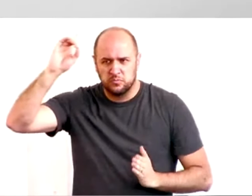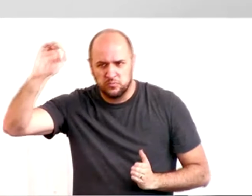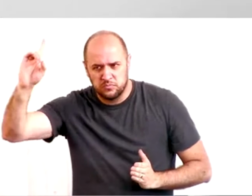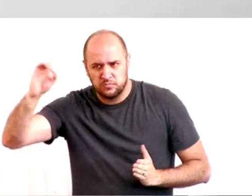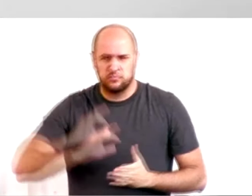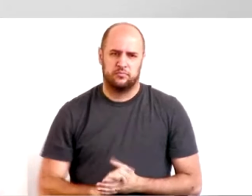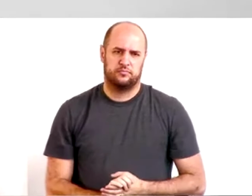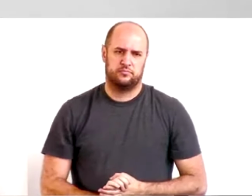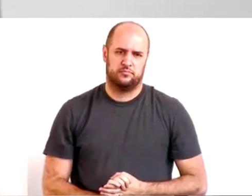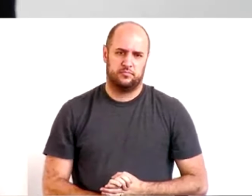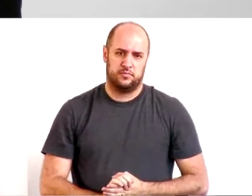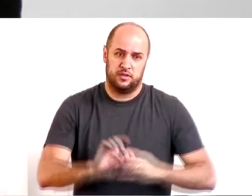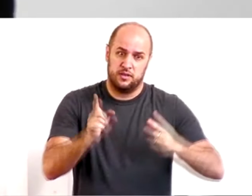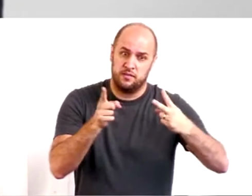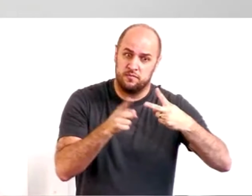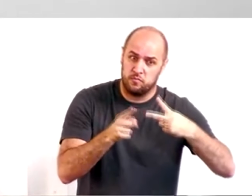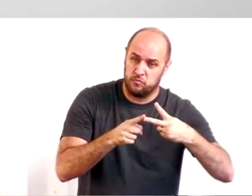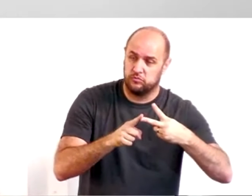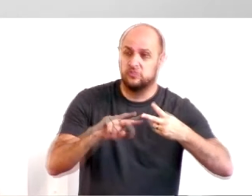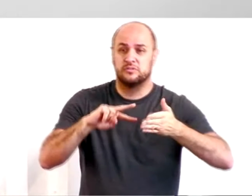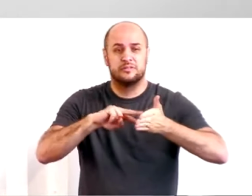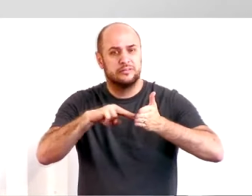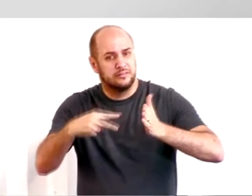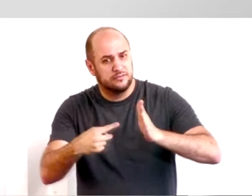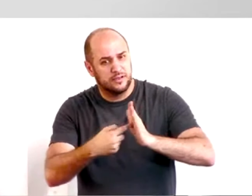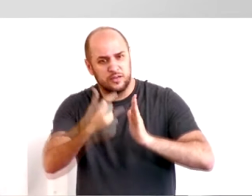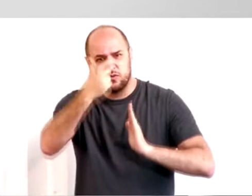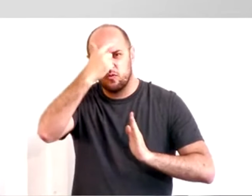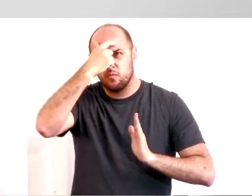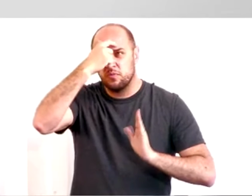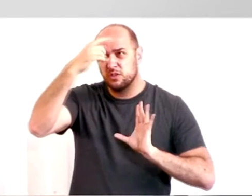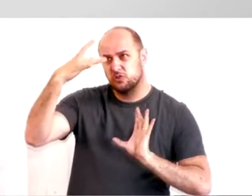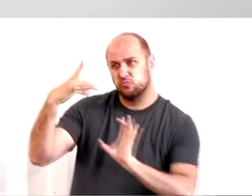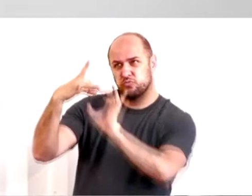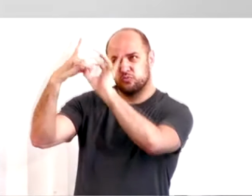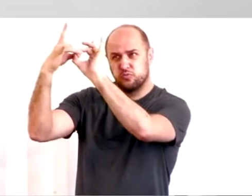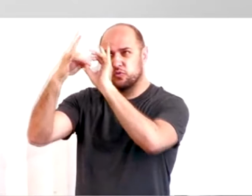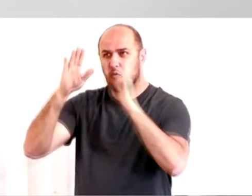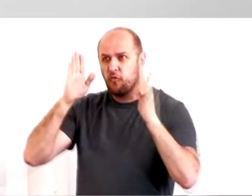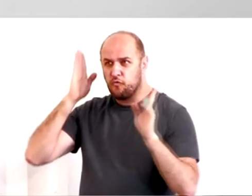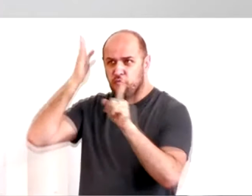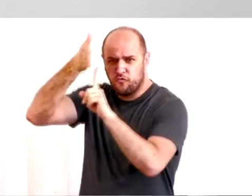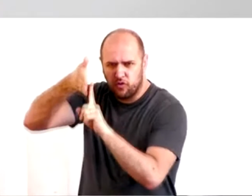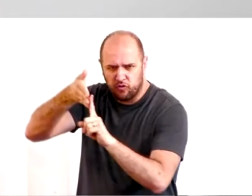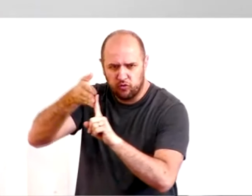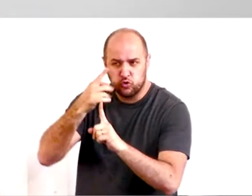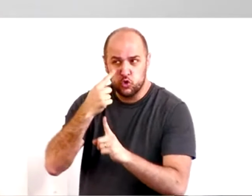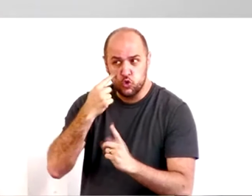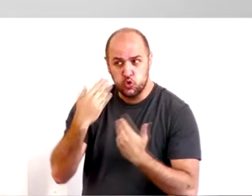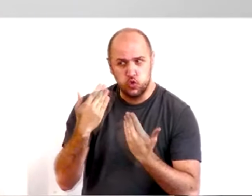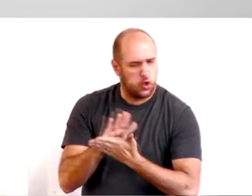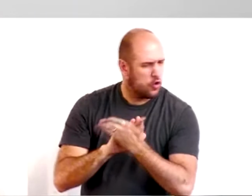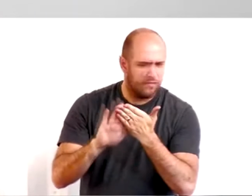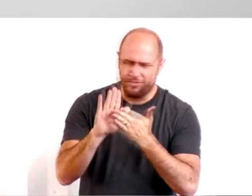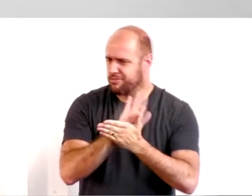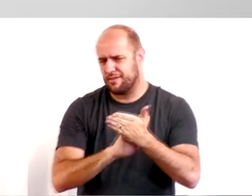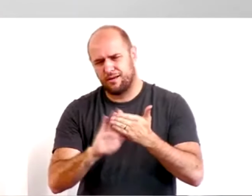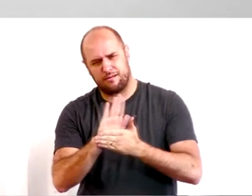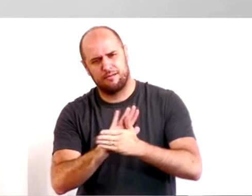e nesta ideia ou sentido de ter uma mente una, não dividida, como